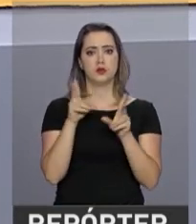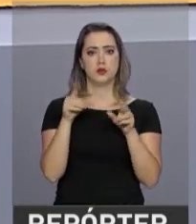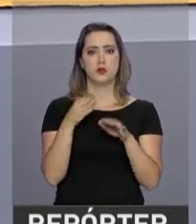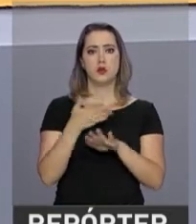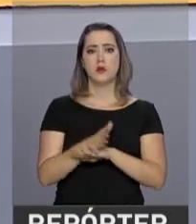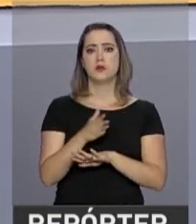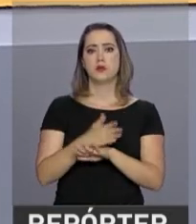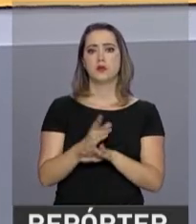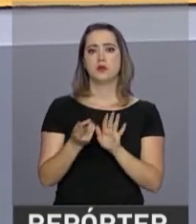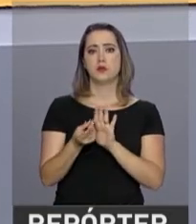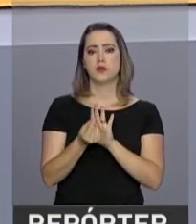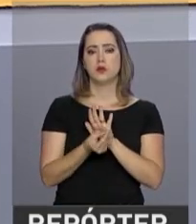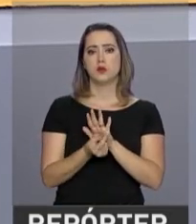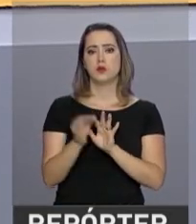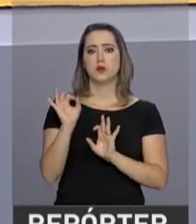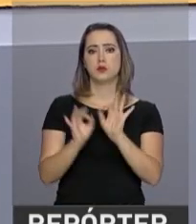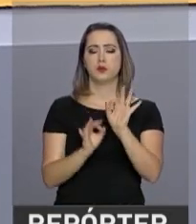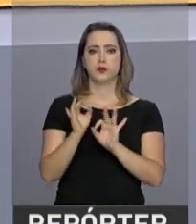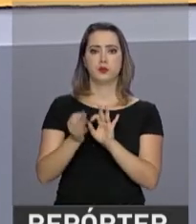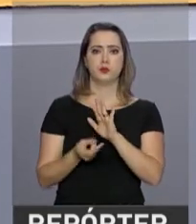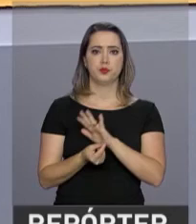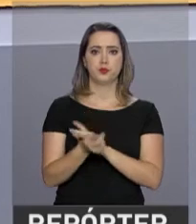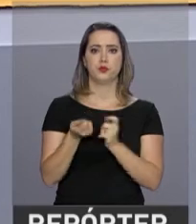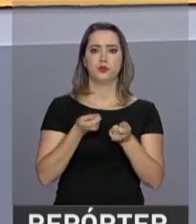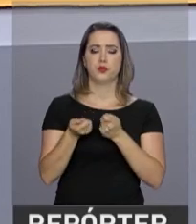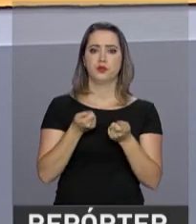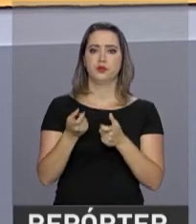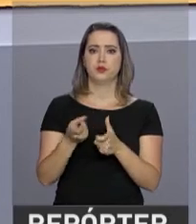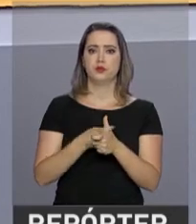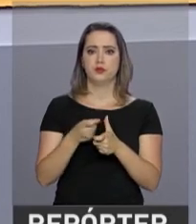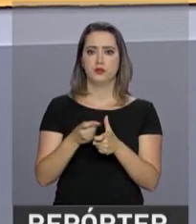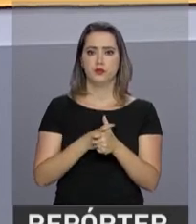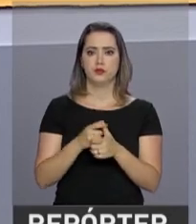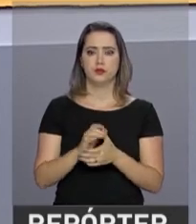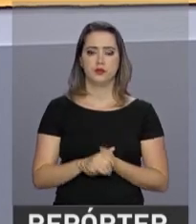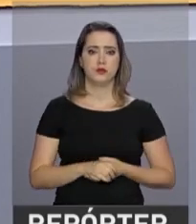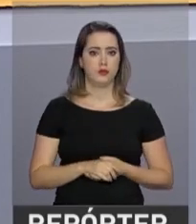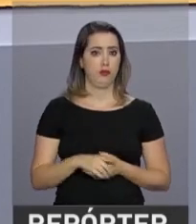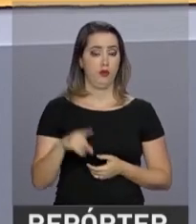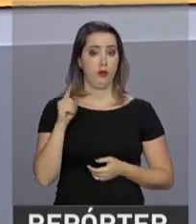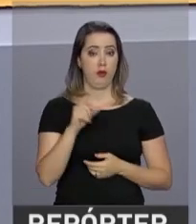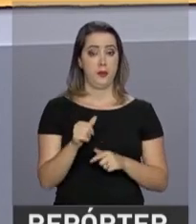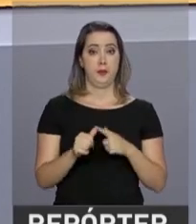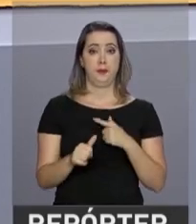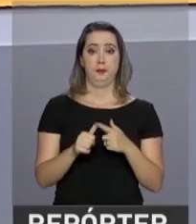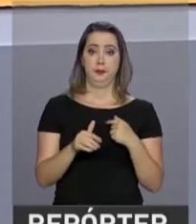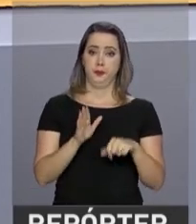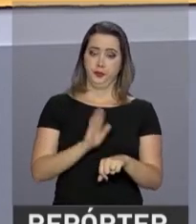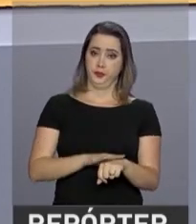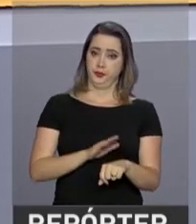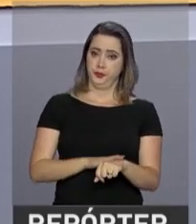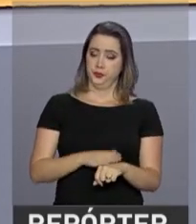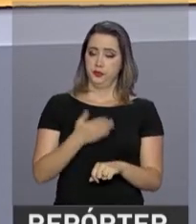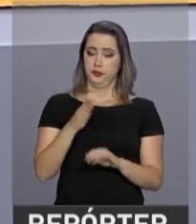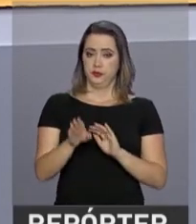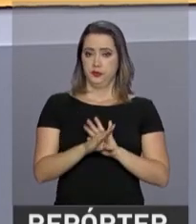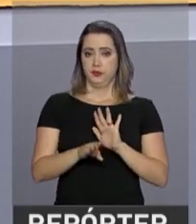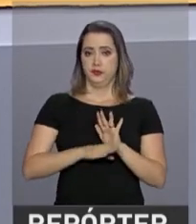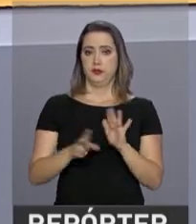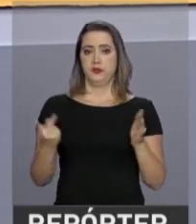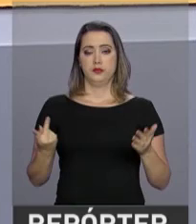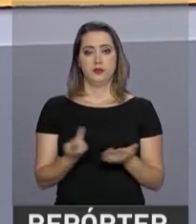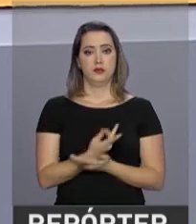a formação de reservas, o planejamento financeiro e o controle de dívidas. Nesta primeira fase do Futuro na Mão, que acontece